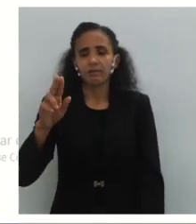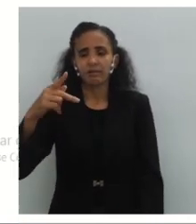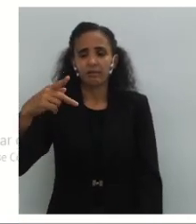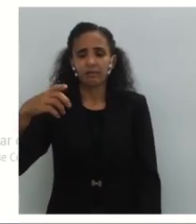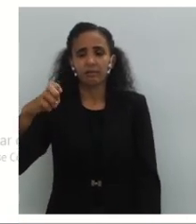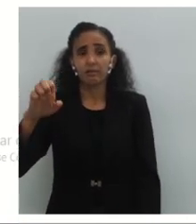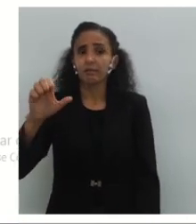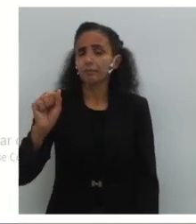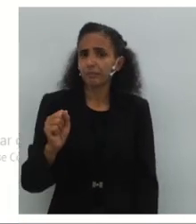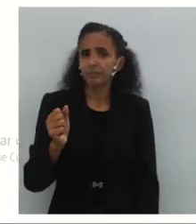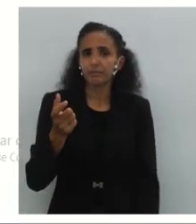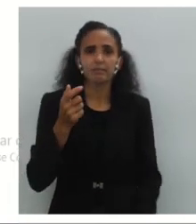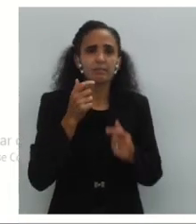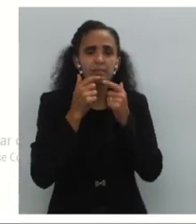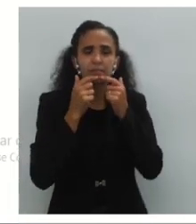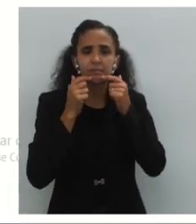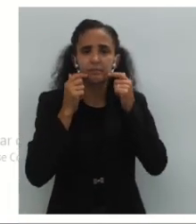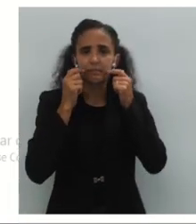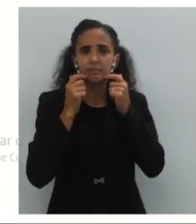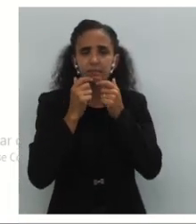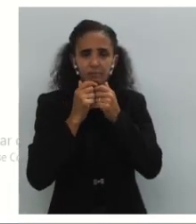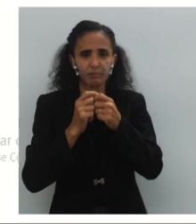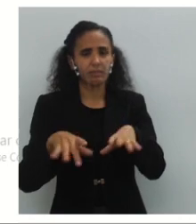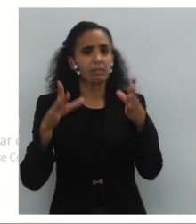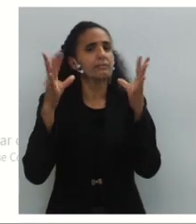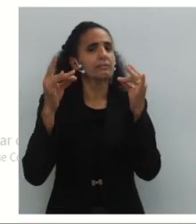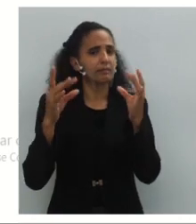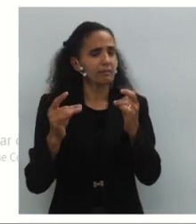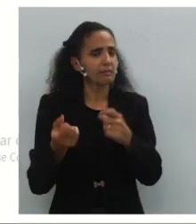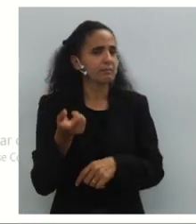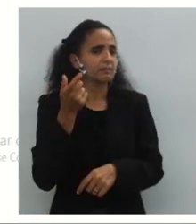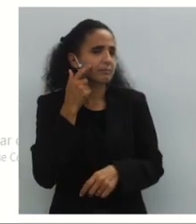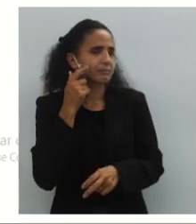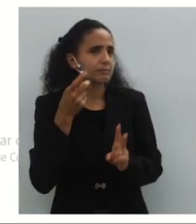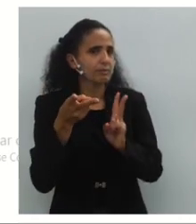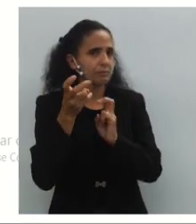da herpes labial, que é um tipo